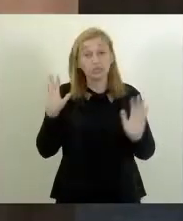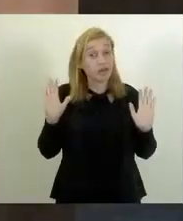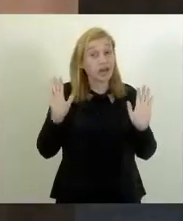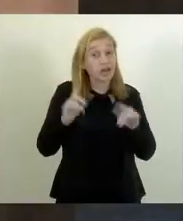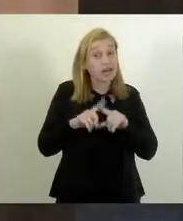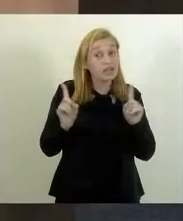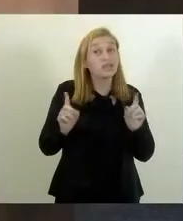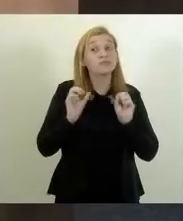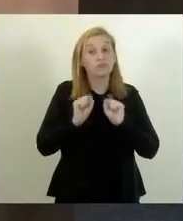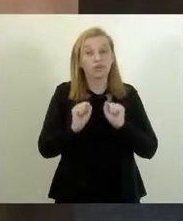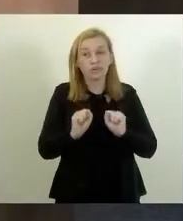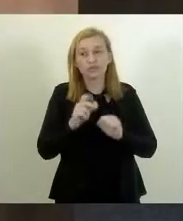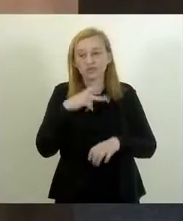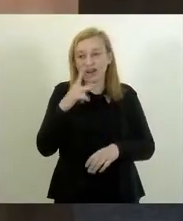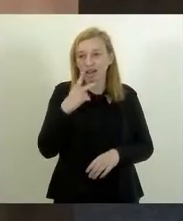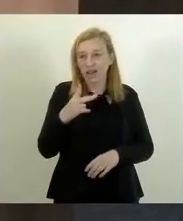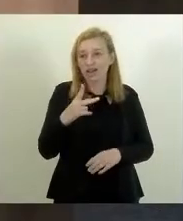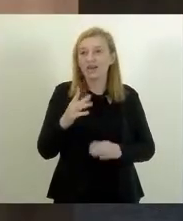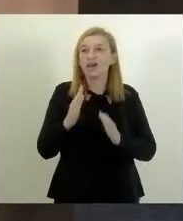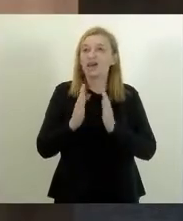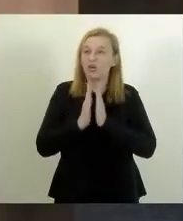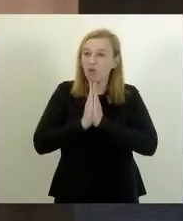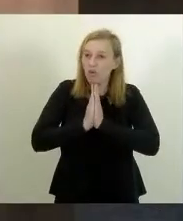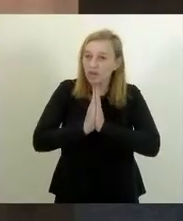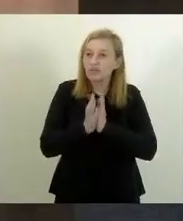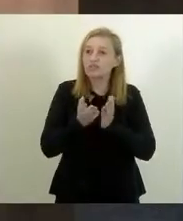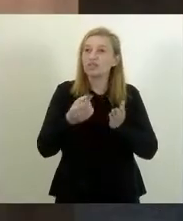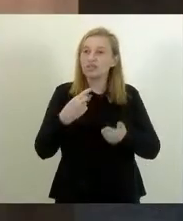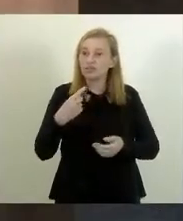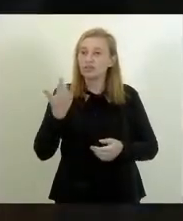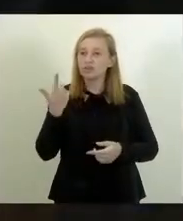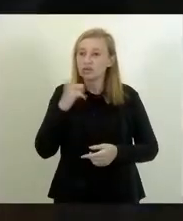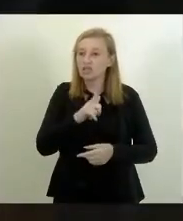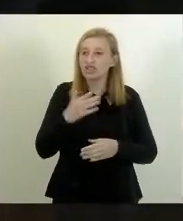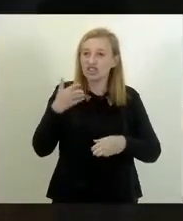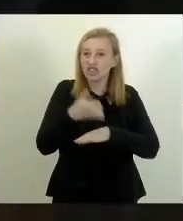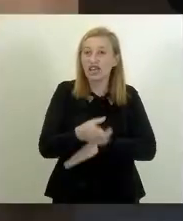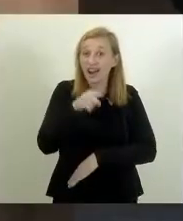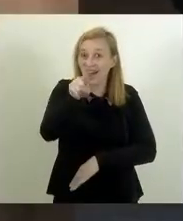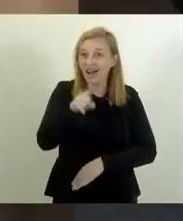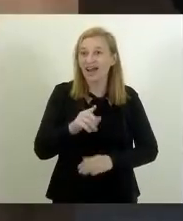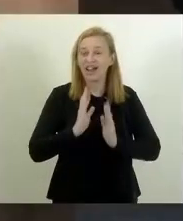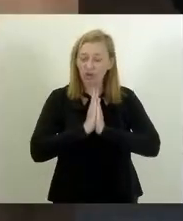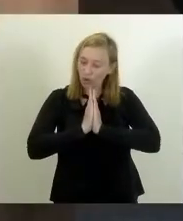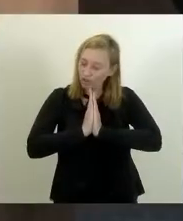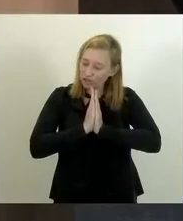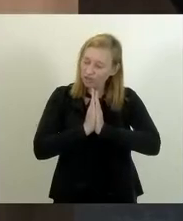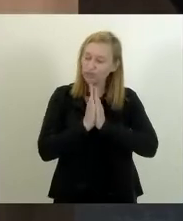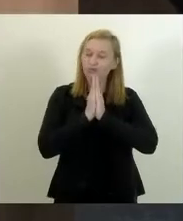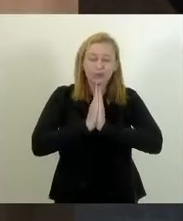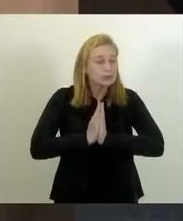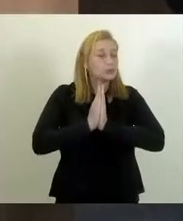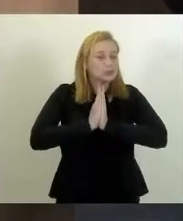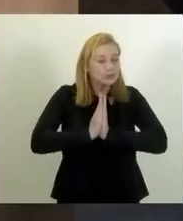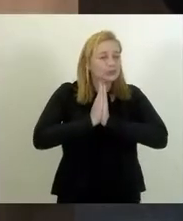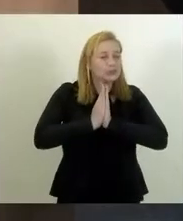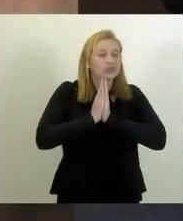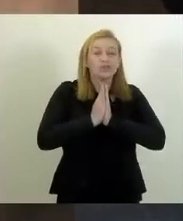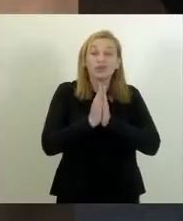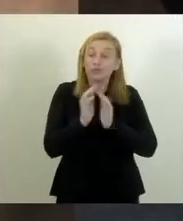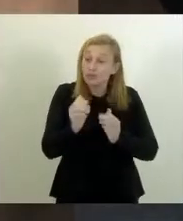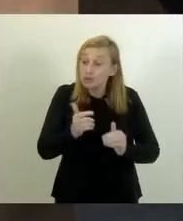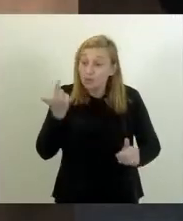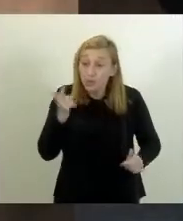mas posso dizer que é rezando que nós vamos chegar lá. É rezando e orando que nós vamos